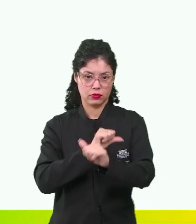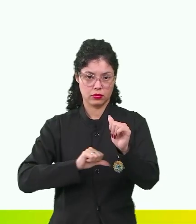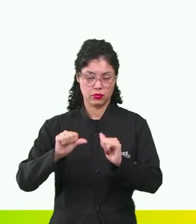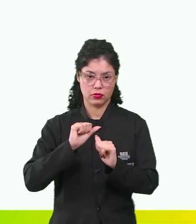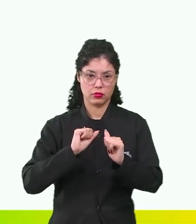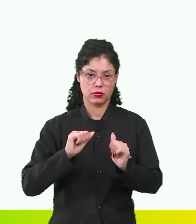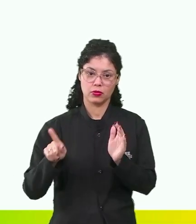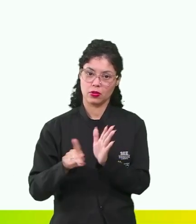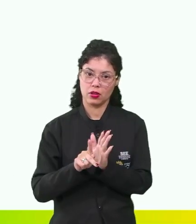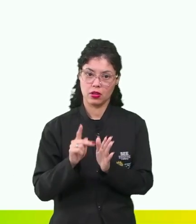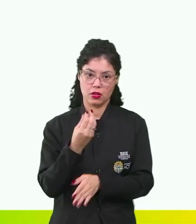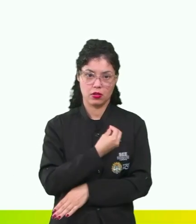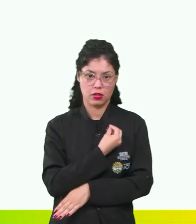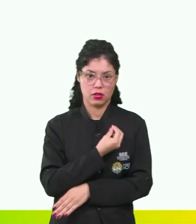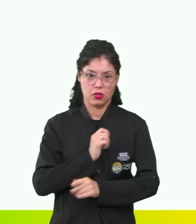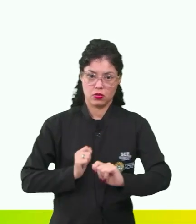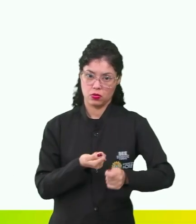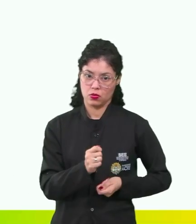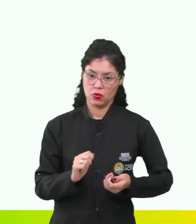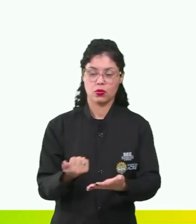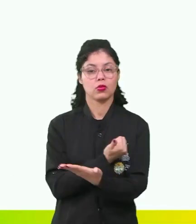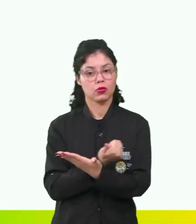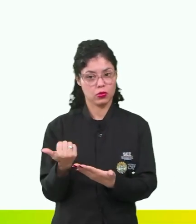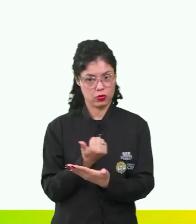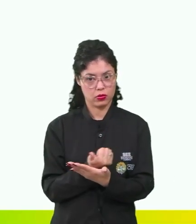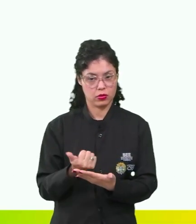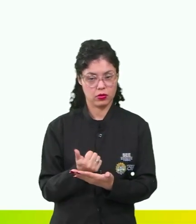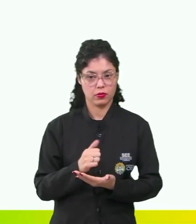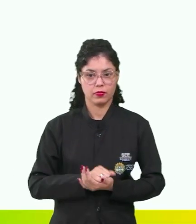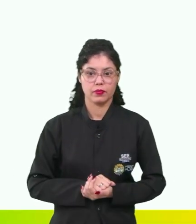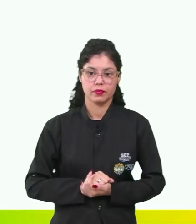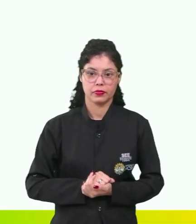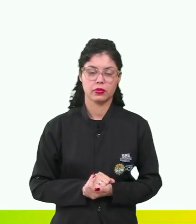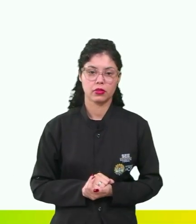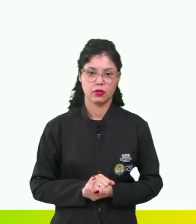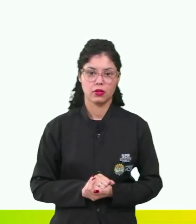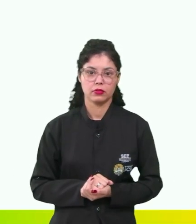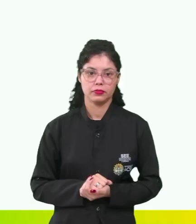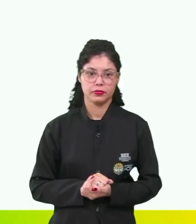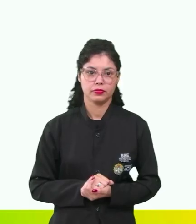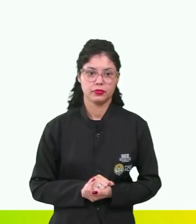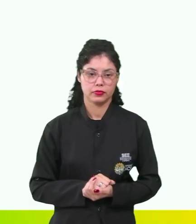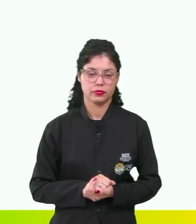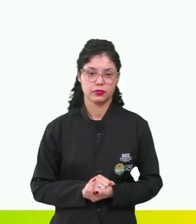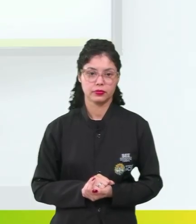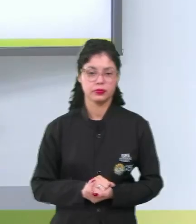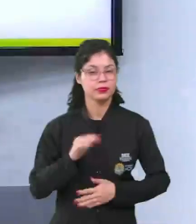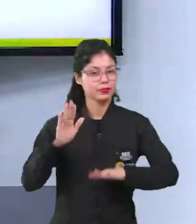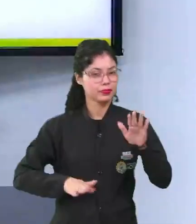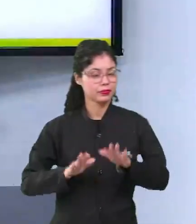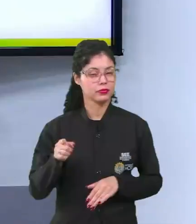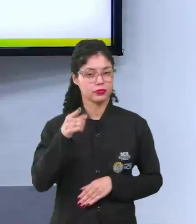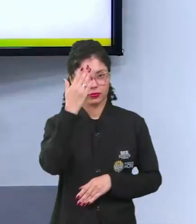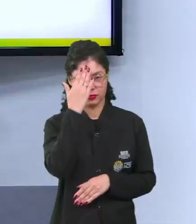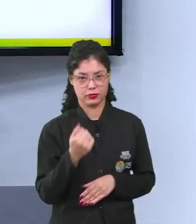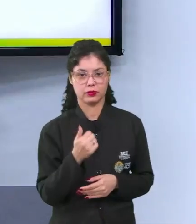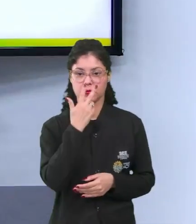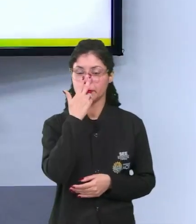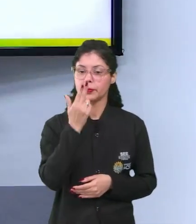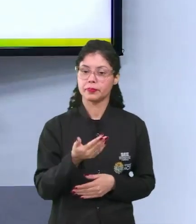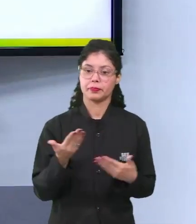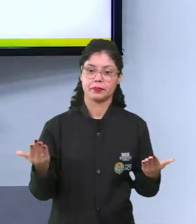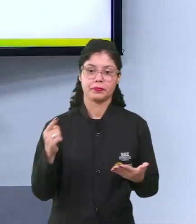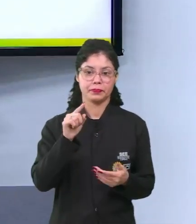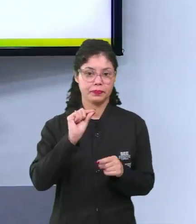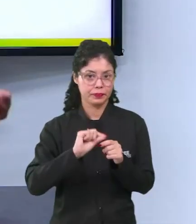que contraria sua natureza de controle sobre suas ações. Então, muitas vezes, você sabe que aparentemente